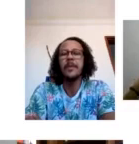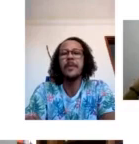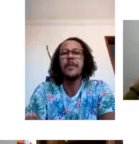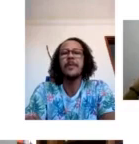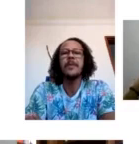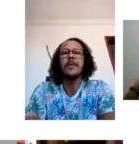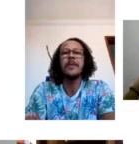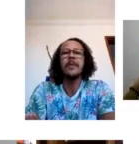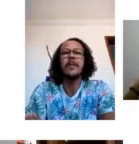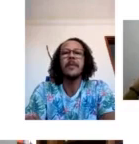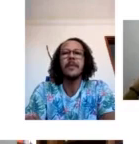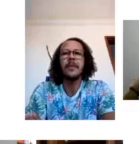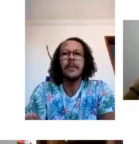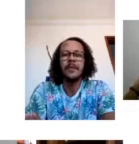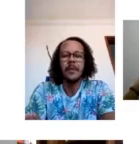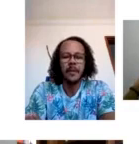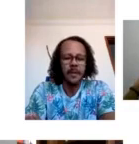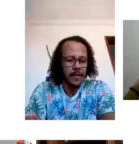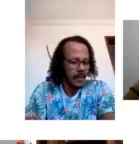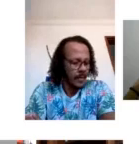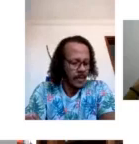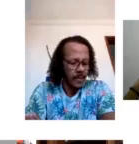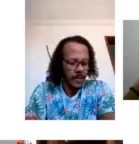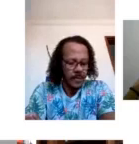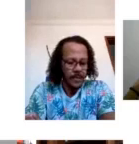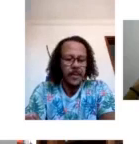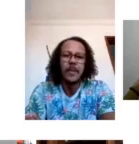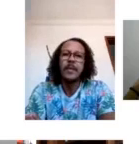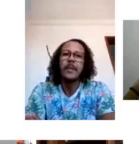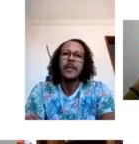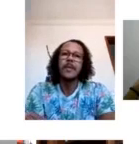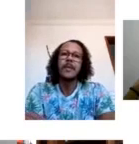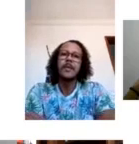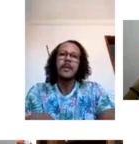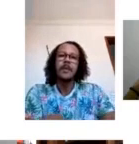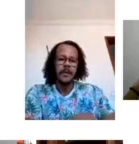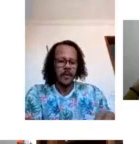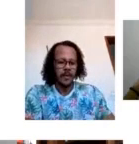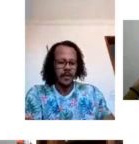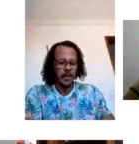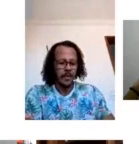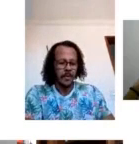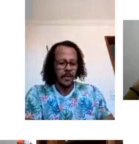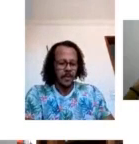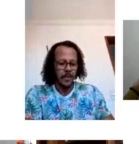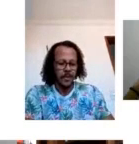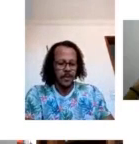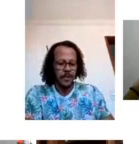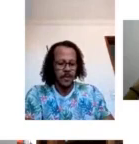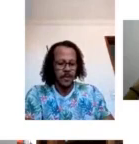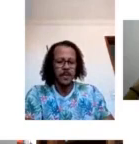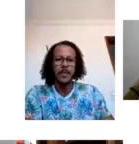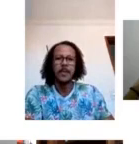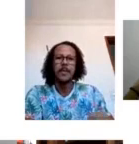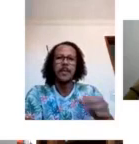assim, né, indeciso sobre o que fazer, né, diante de todo o cenário, assim como eu acho que todo mundo que está aqui,